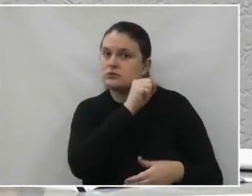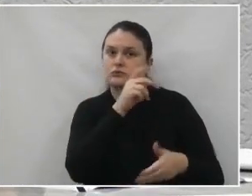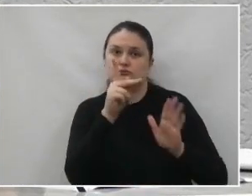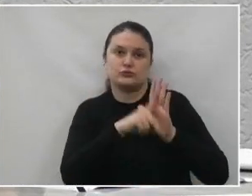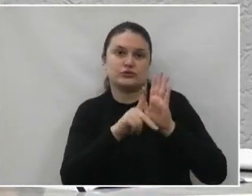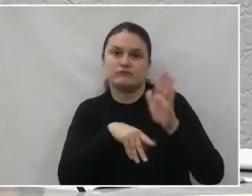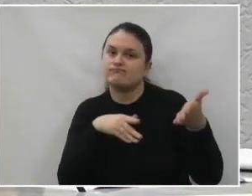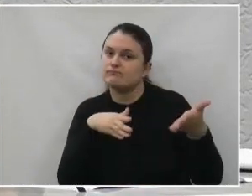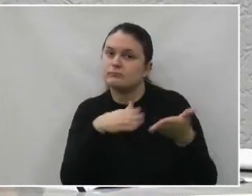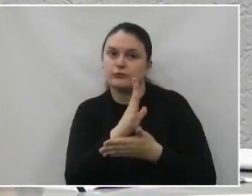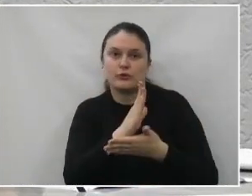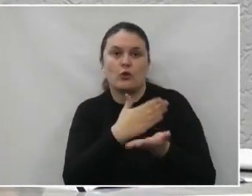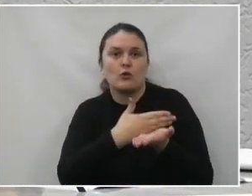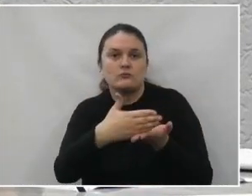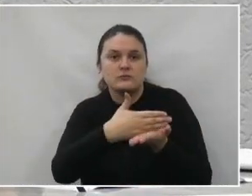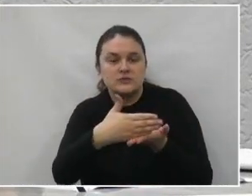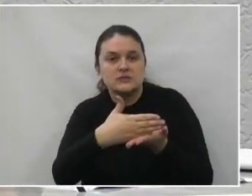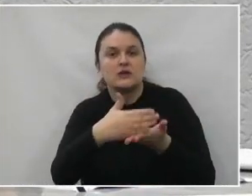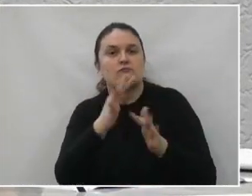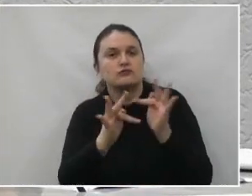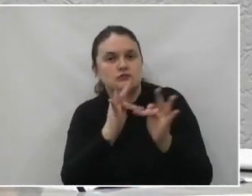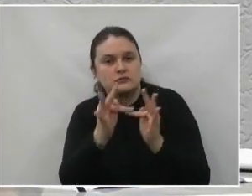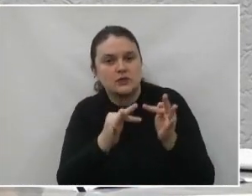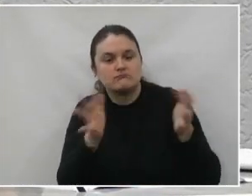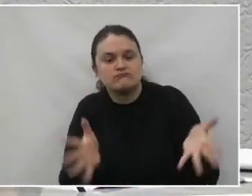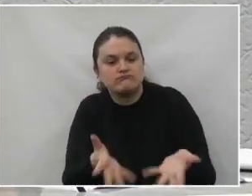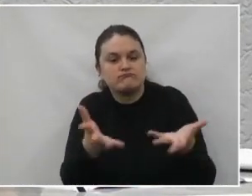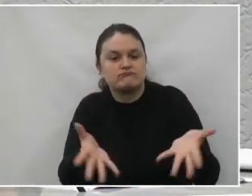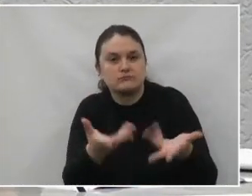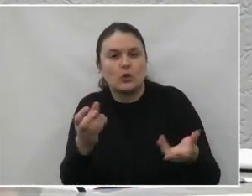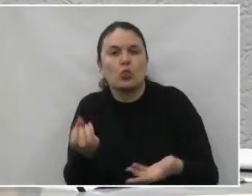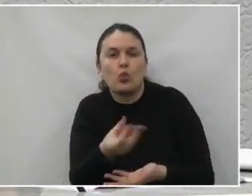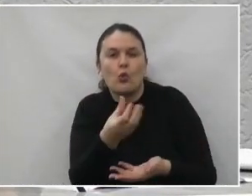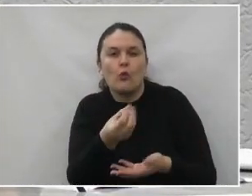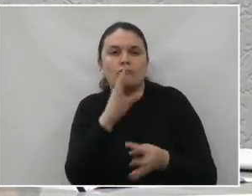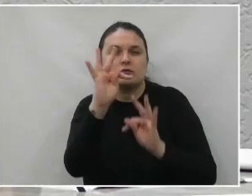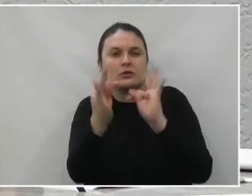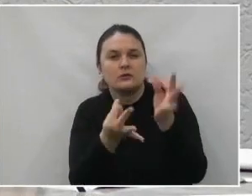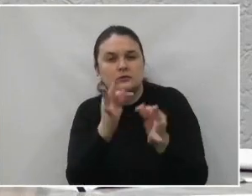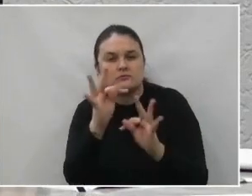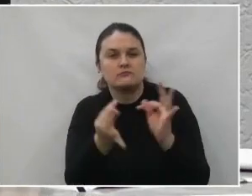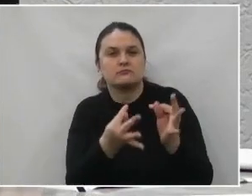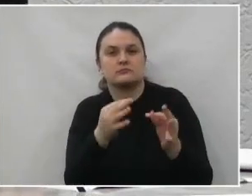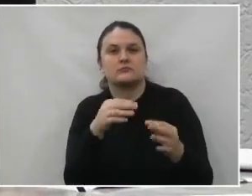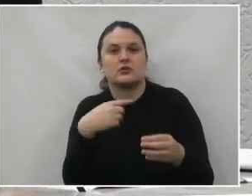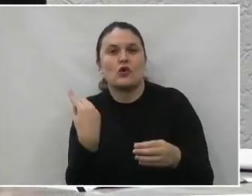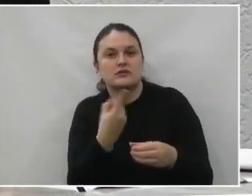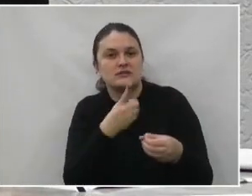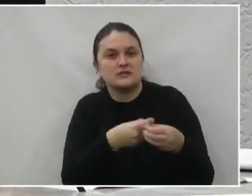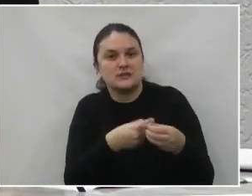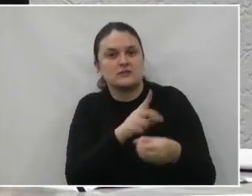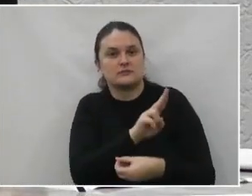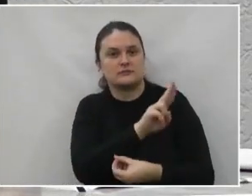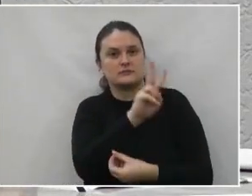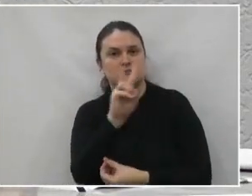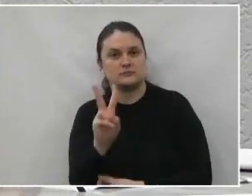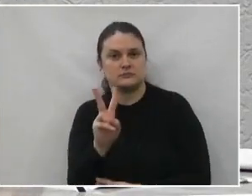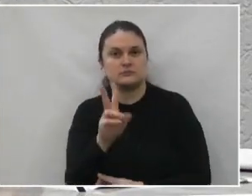possível, possamos dar início a esse projeto de fomento, inovação e tecnologia na cidade de União da